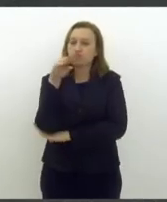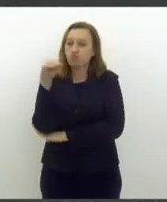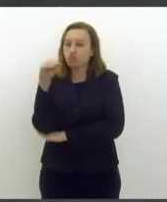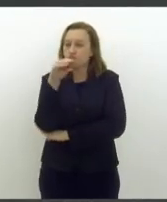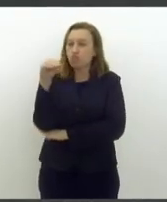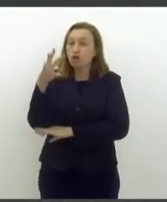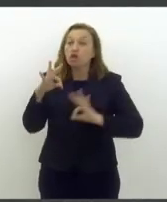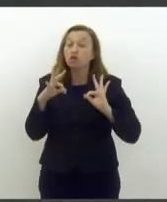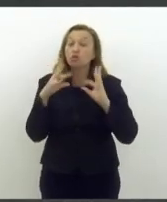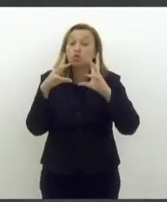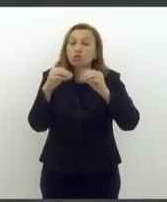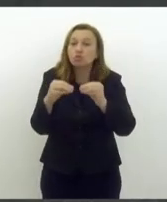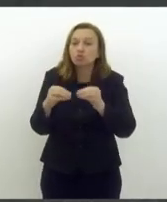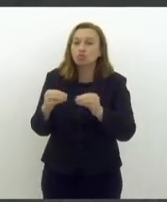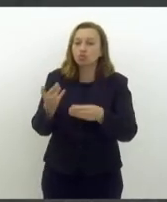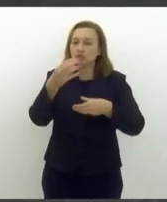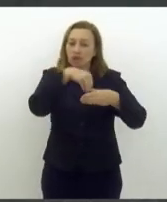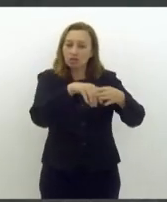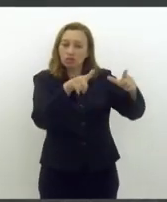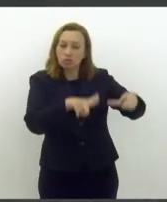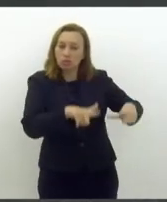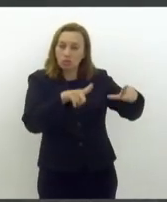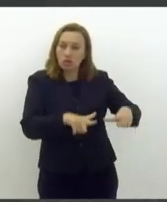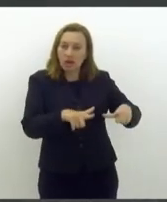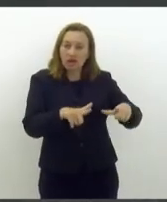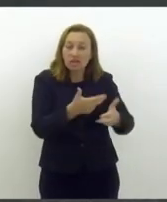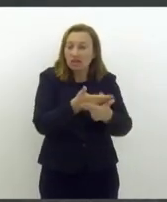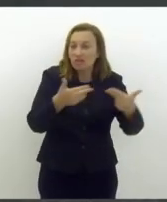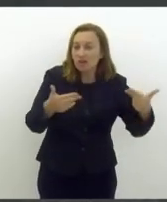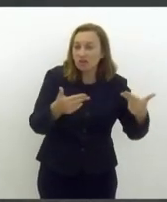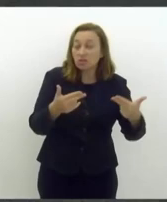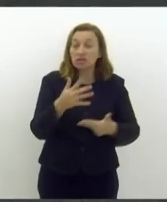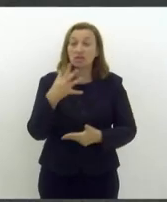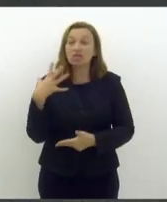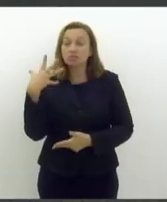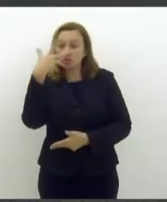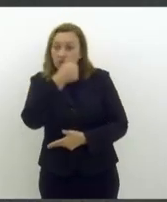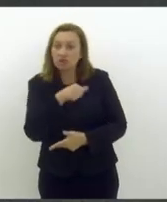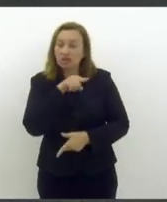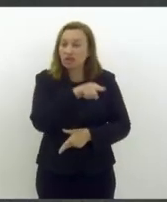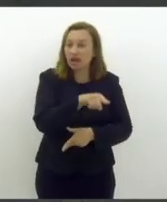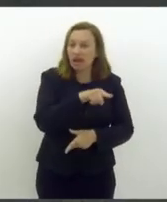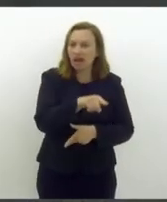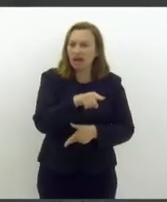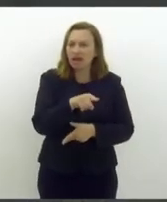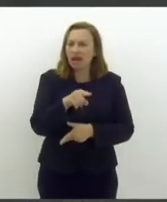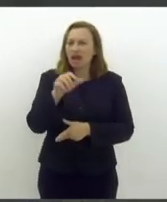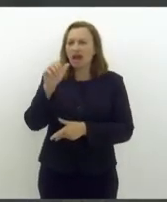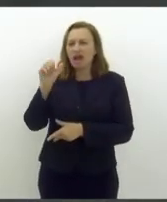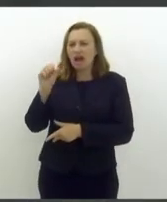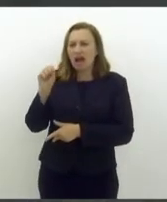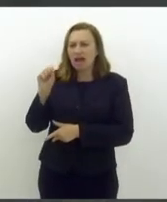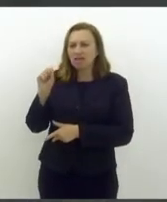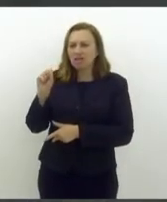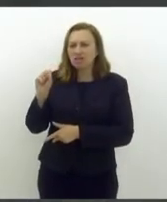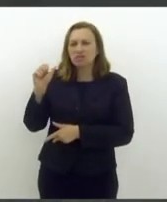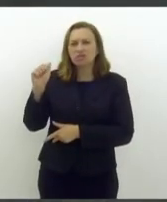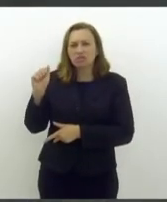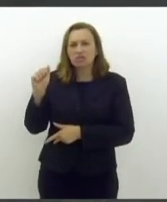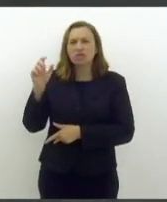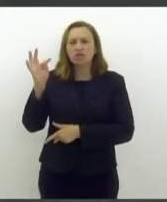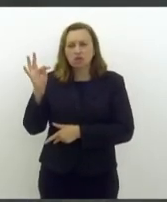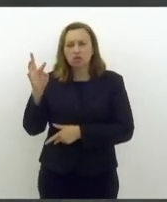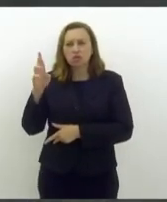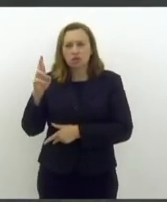um planetário ali e tá tendo duas Exposições muito interessantes uma delas de astronomia e falando também sobre a importância